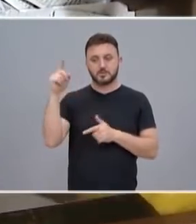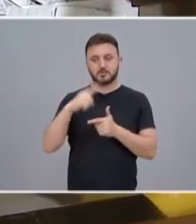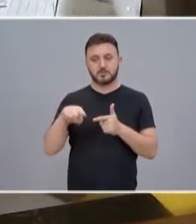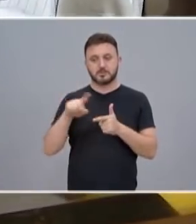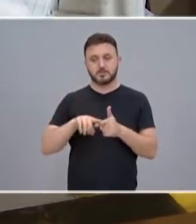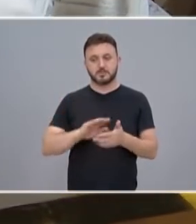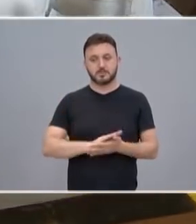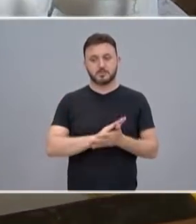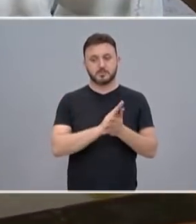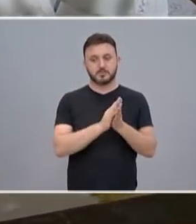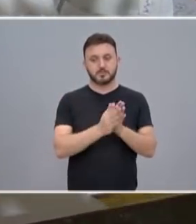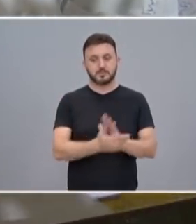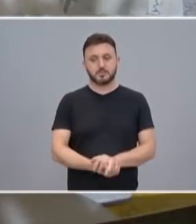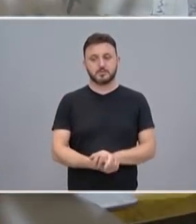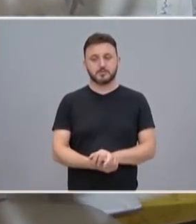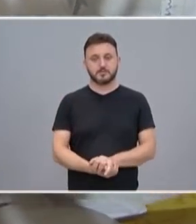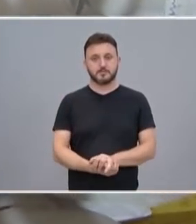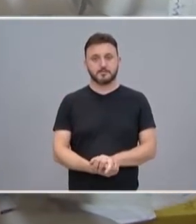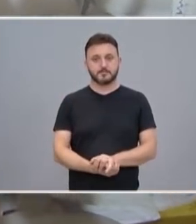Vai clamando e vai pedindo.